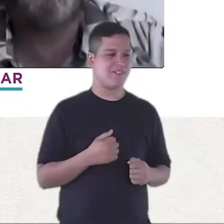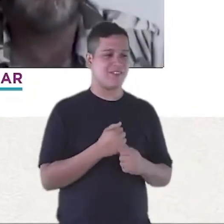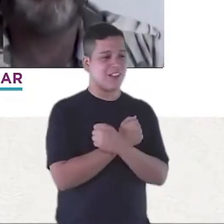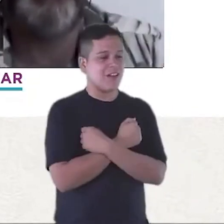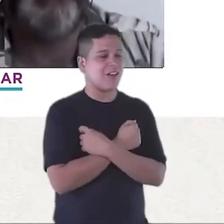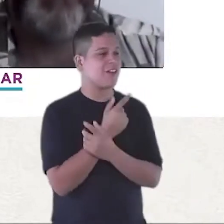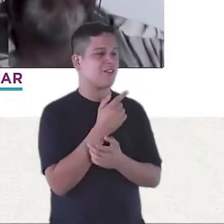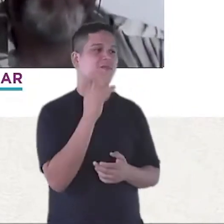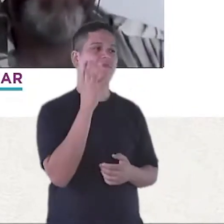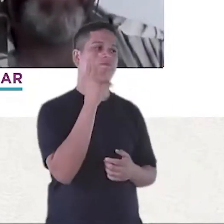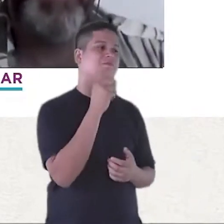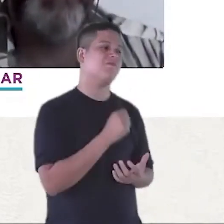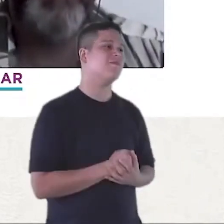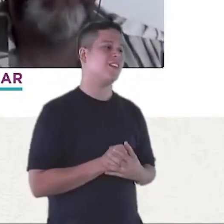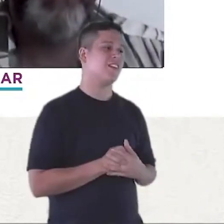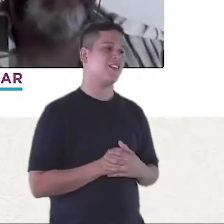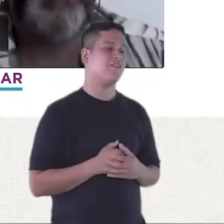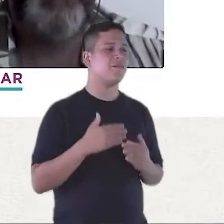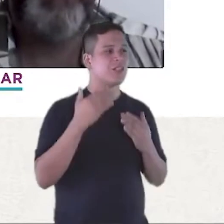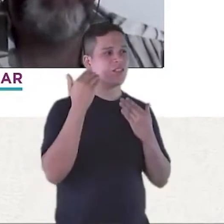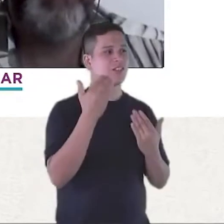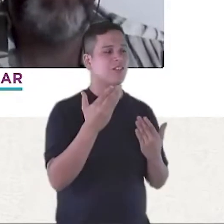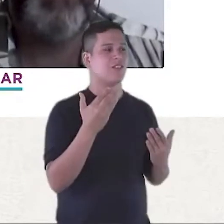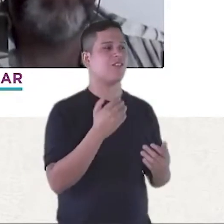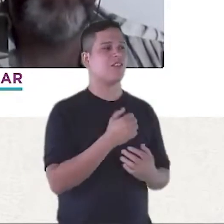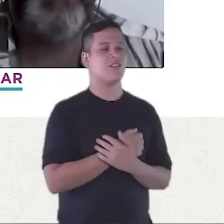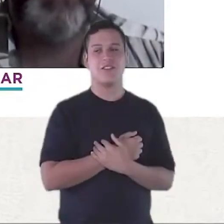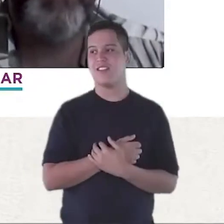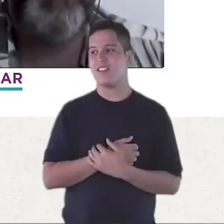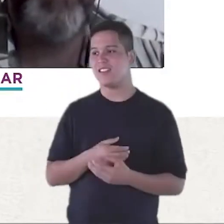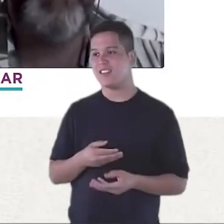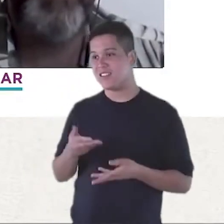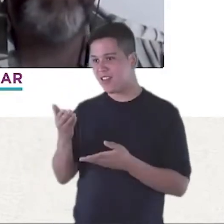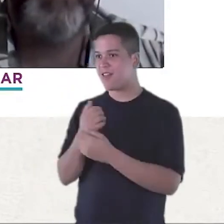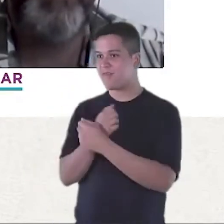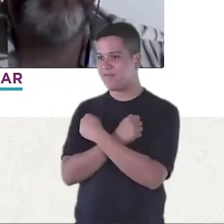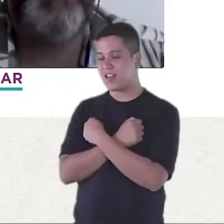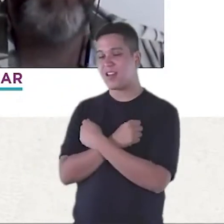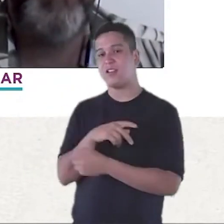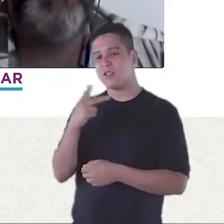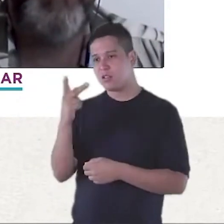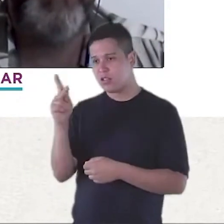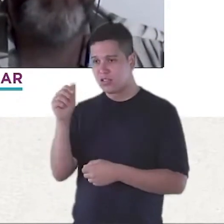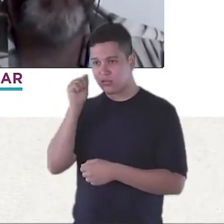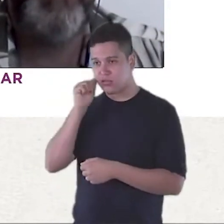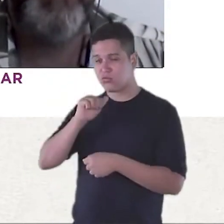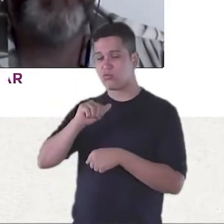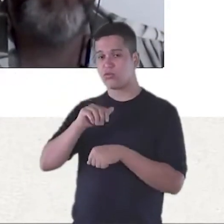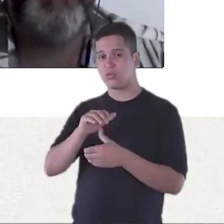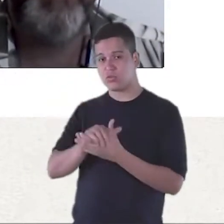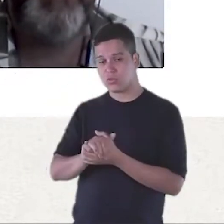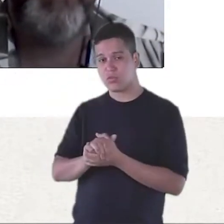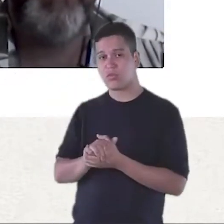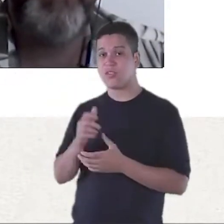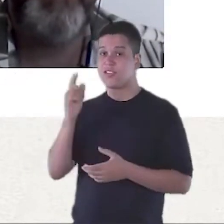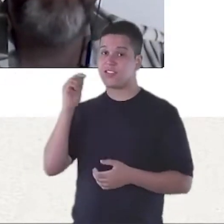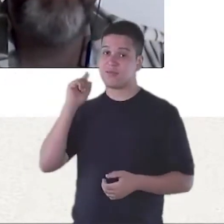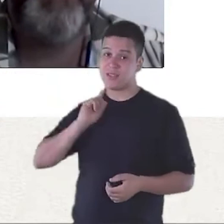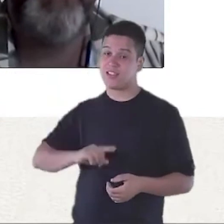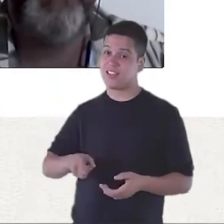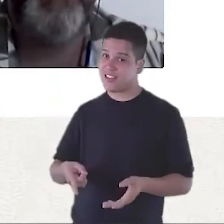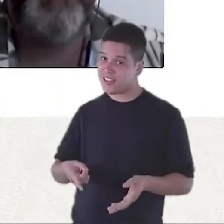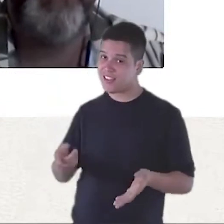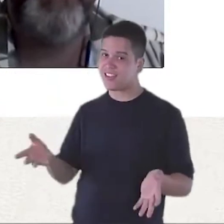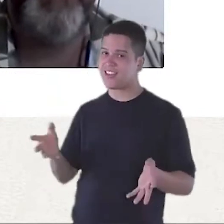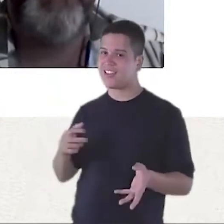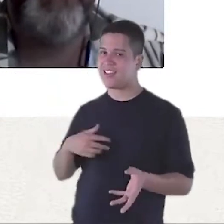viu? Divino. Receba aí meu abraço também para sua esposa mineira que te capturou para essa